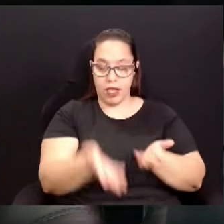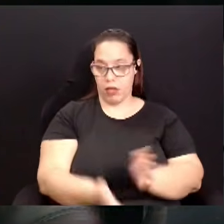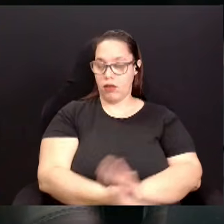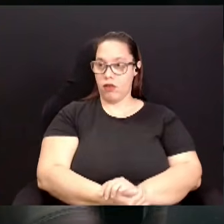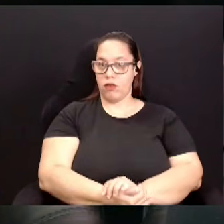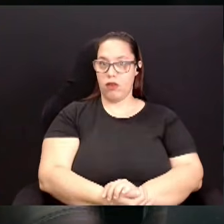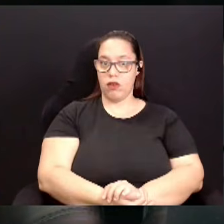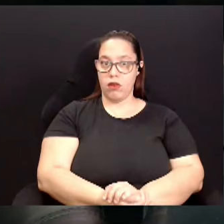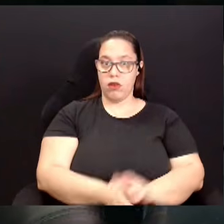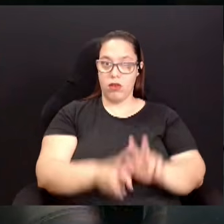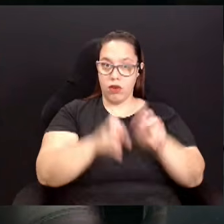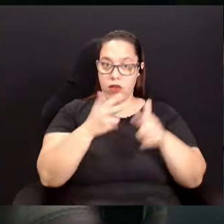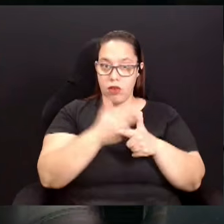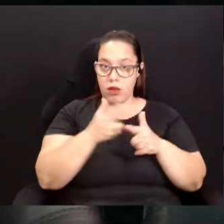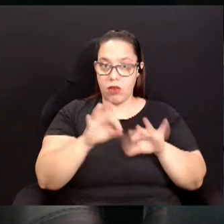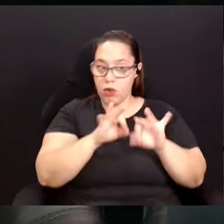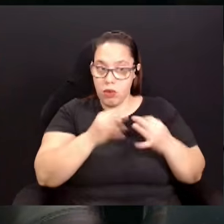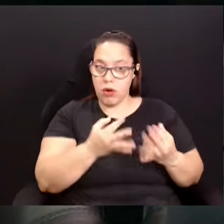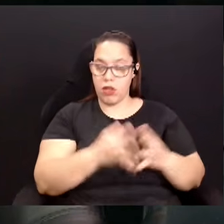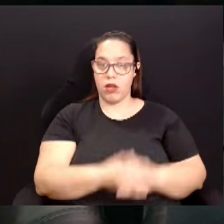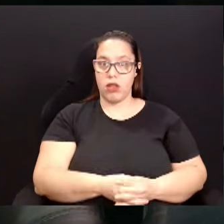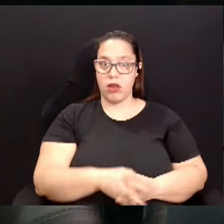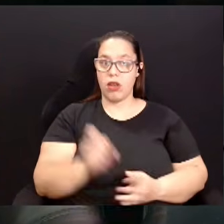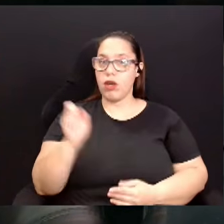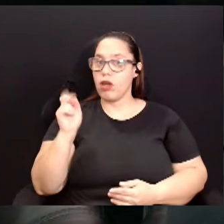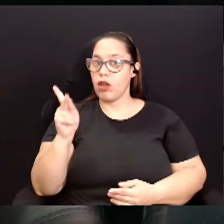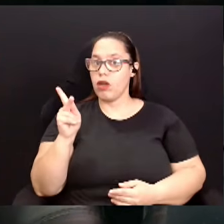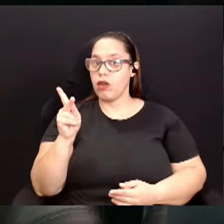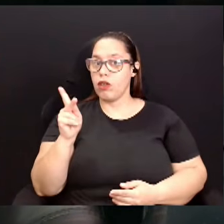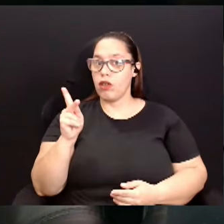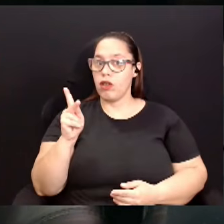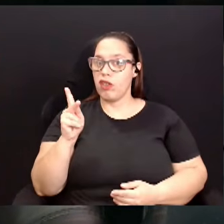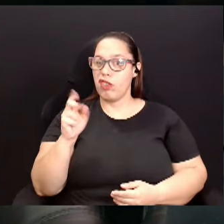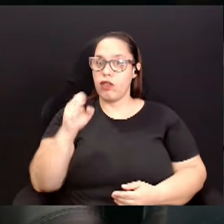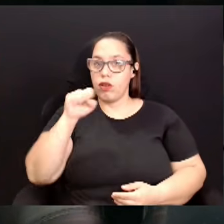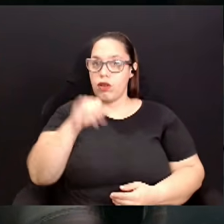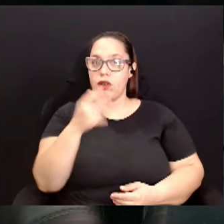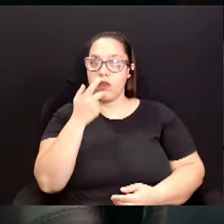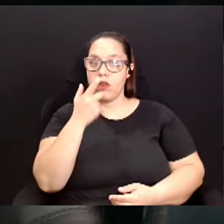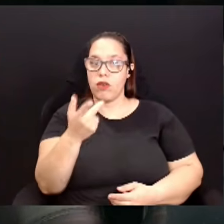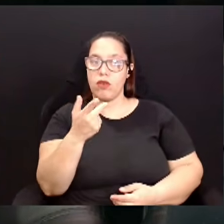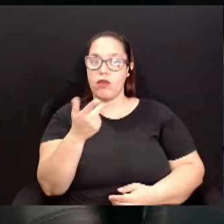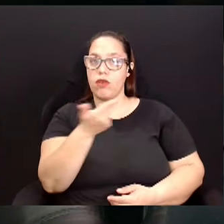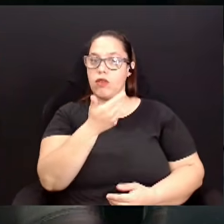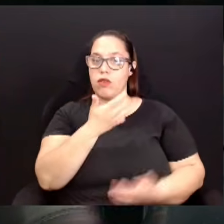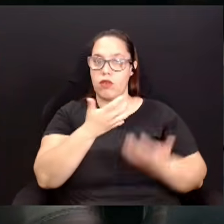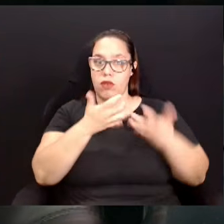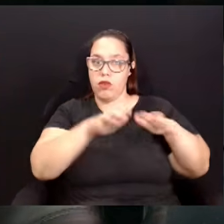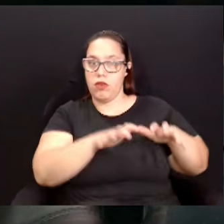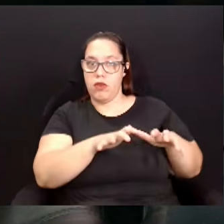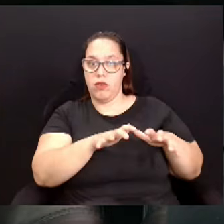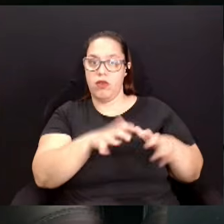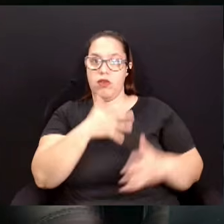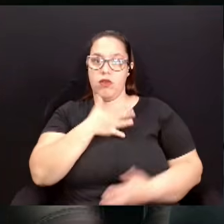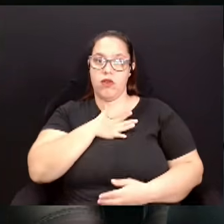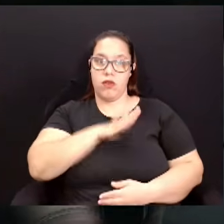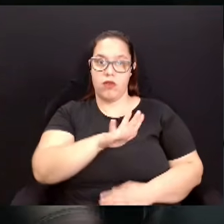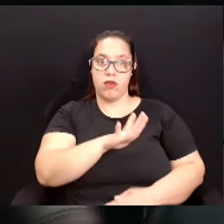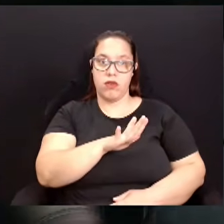super simples. Ok, mas e se a pessoa disser que ela não gosta desse tipo de série? Ok, já é